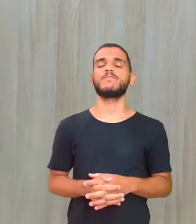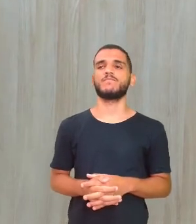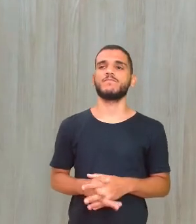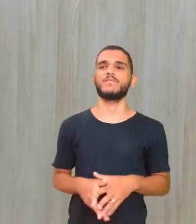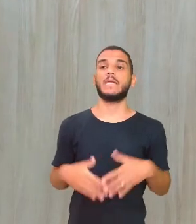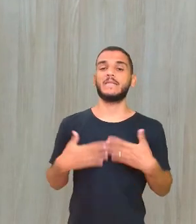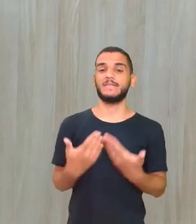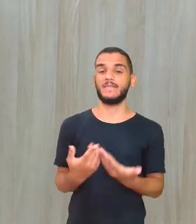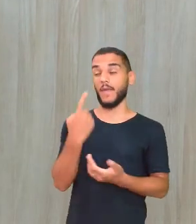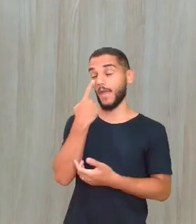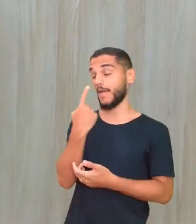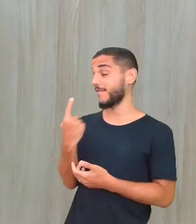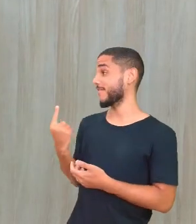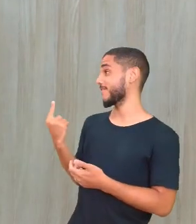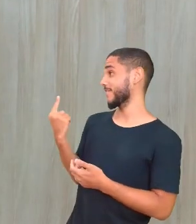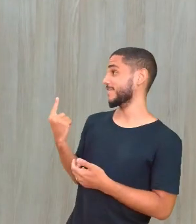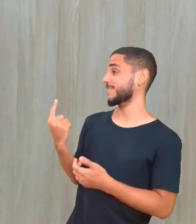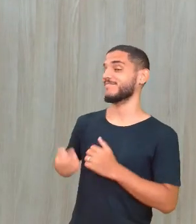Aqui,